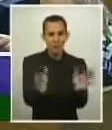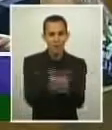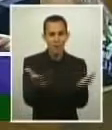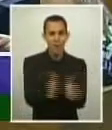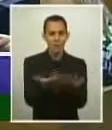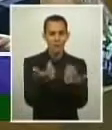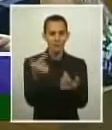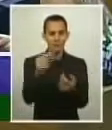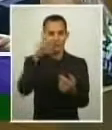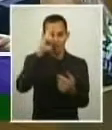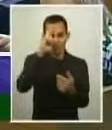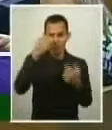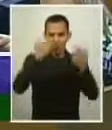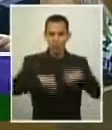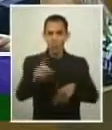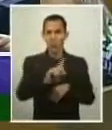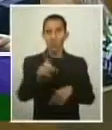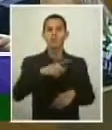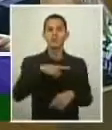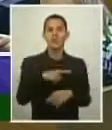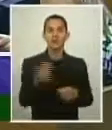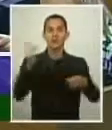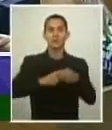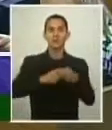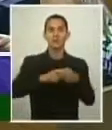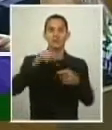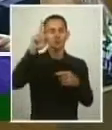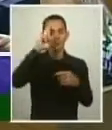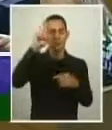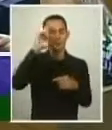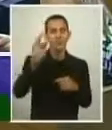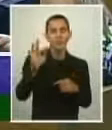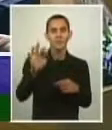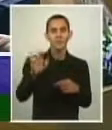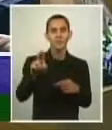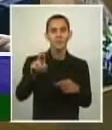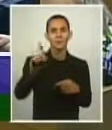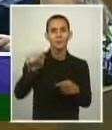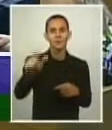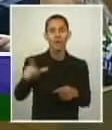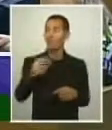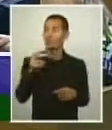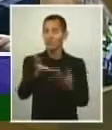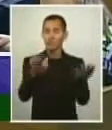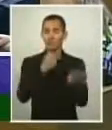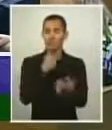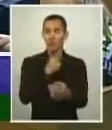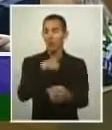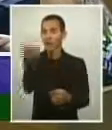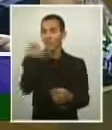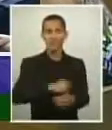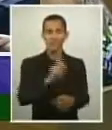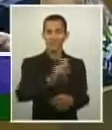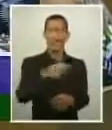Vocês não eram donos do próprio corpo vocês estavam vinculados ao Senhor feudal vocês não poderiam ir ir